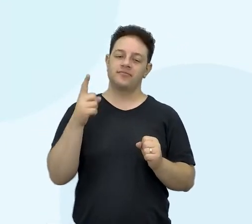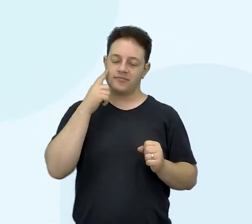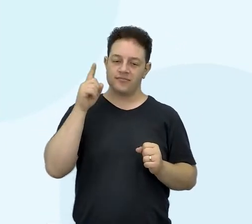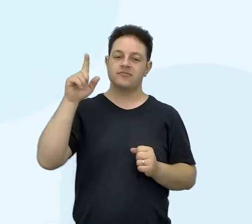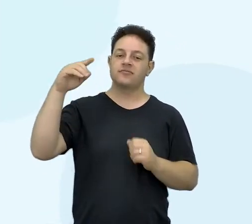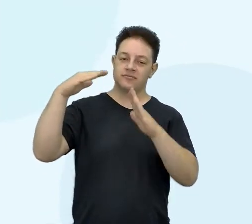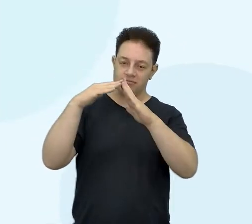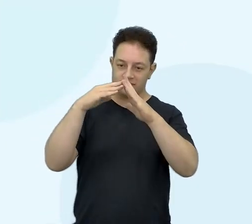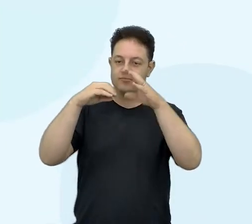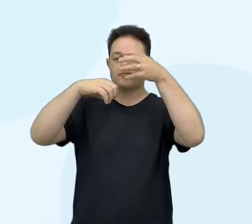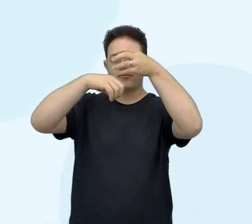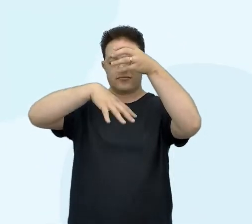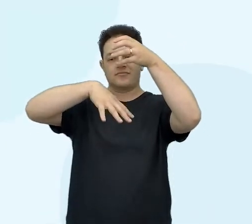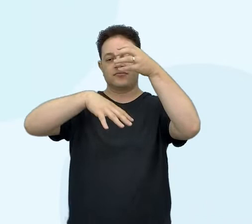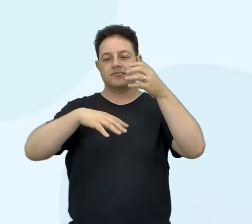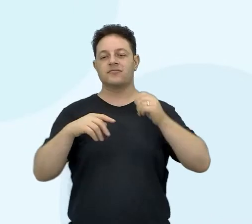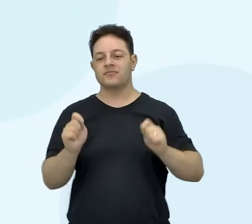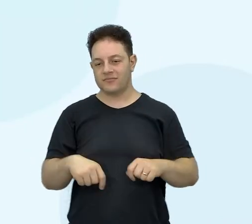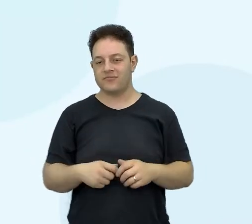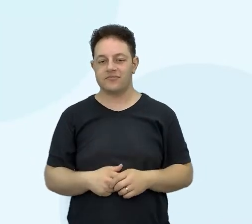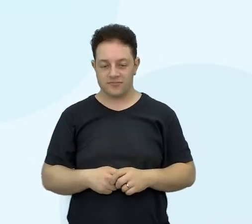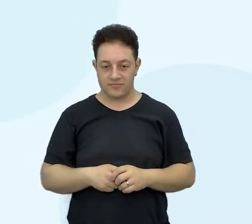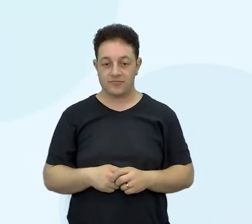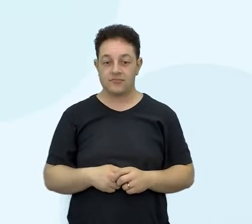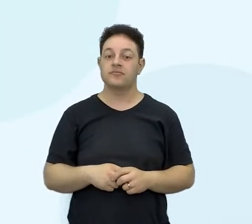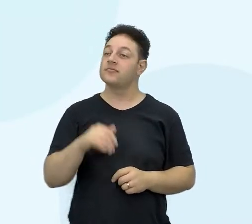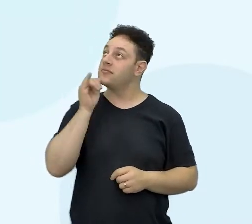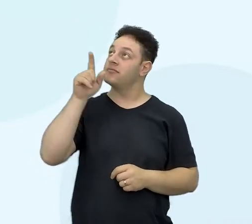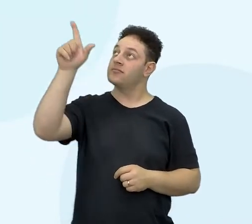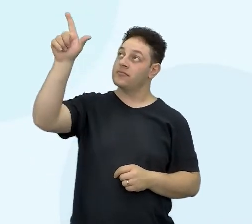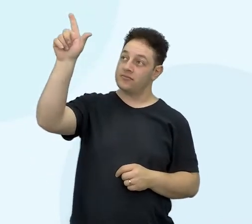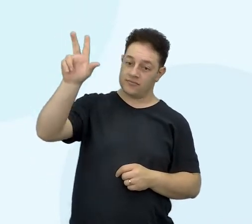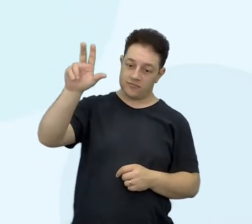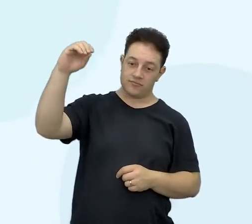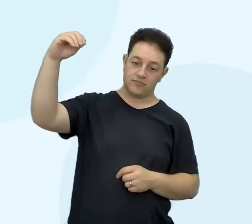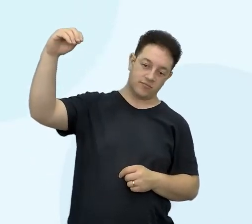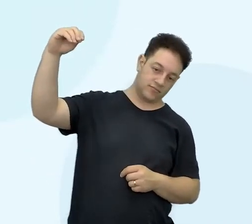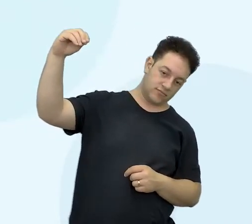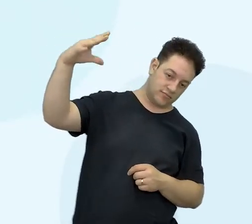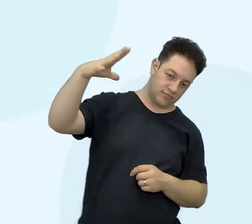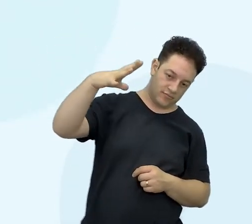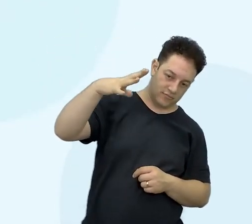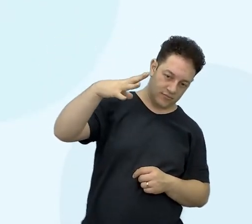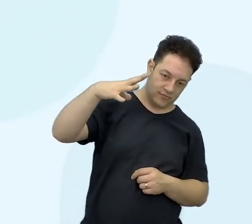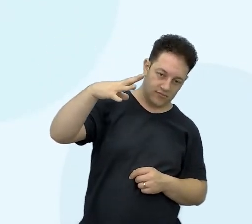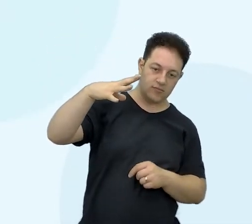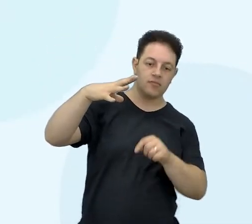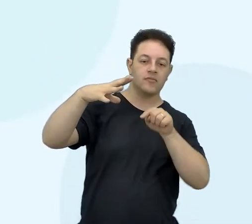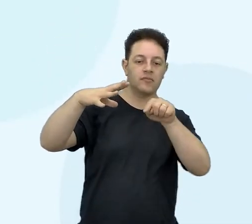luz. O que eu quero fazer é que a luz, ao entrar aqui na garrafa, ela